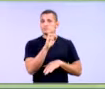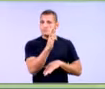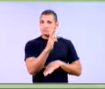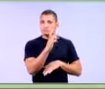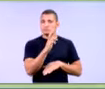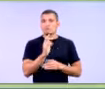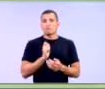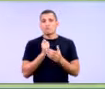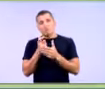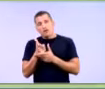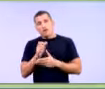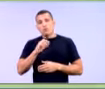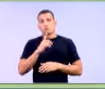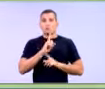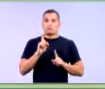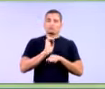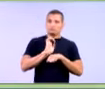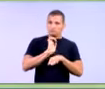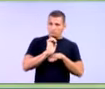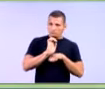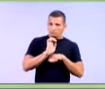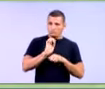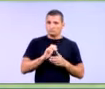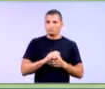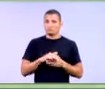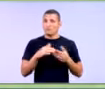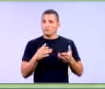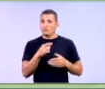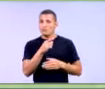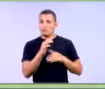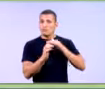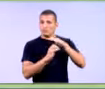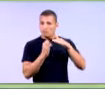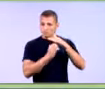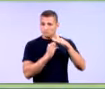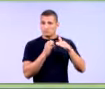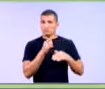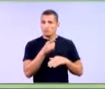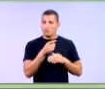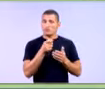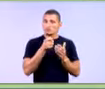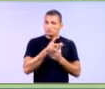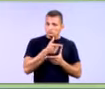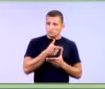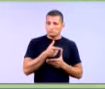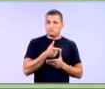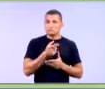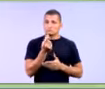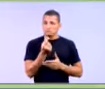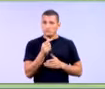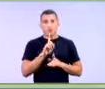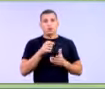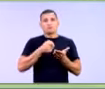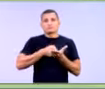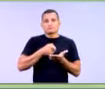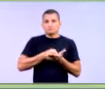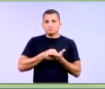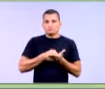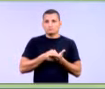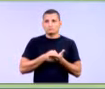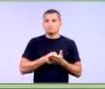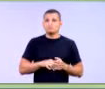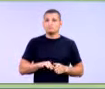ou não o estagiário. Então, para a empresa, essa remuneração não é obrigatória, né?